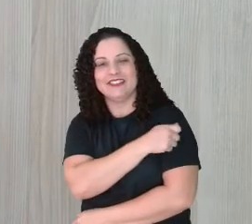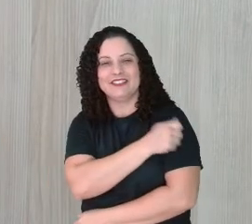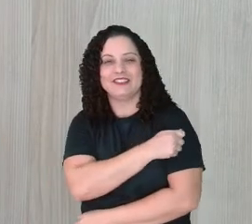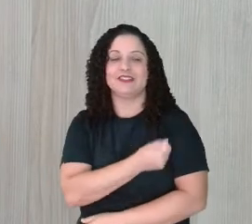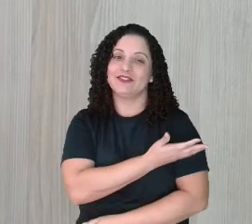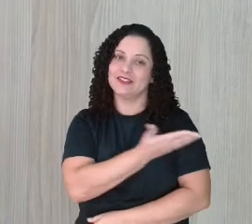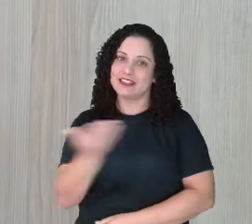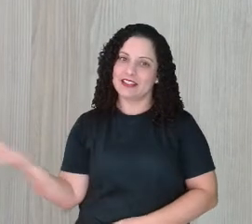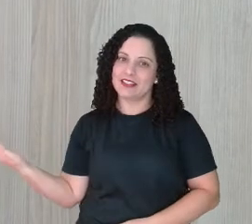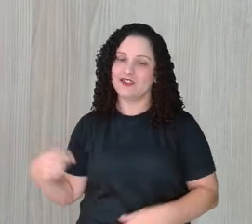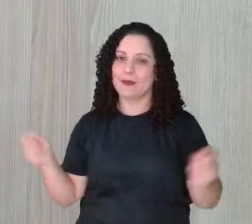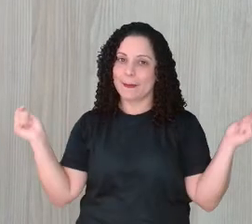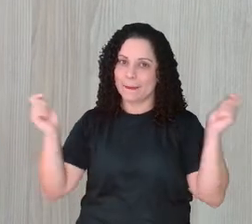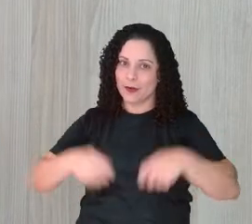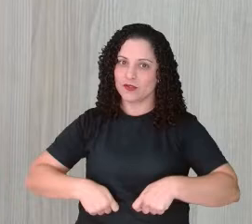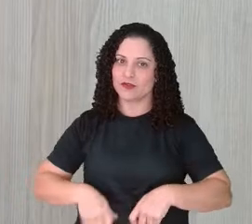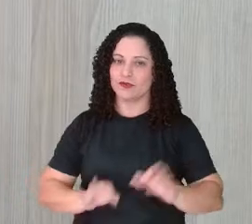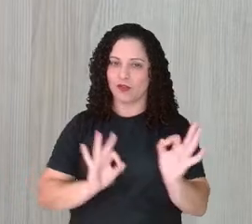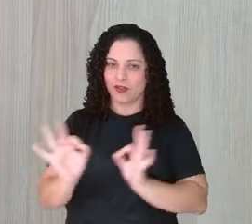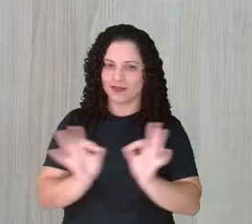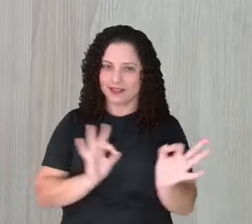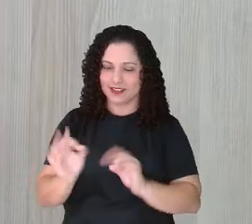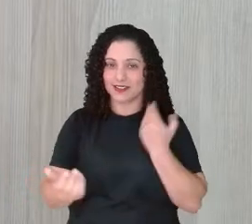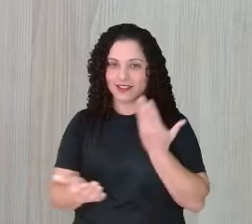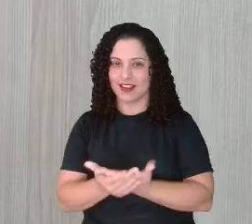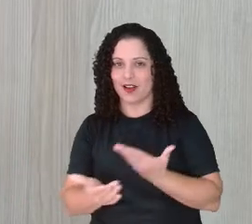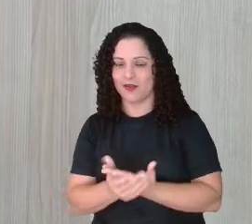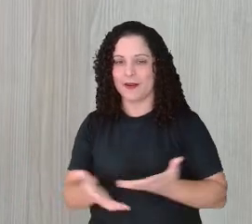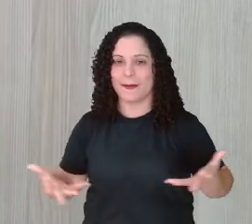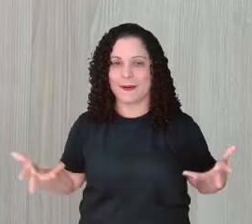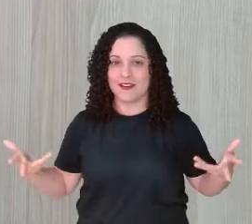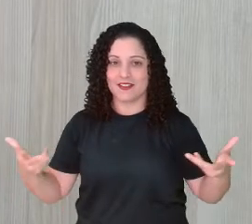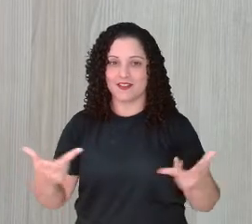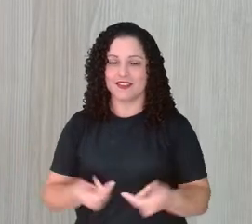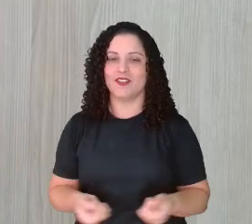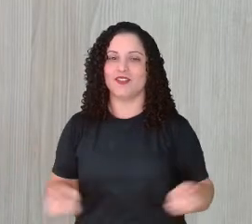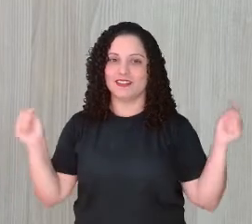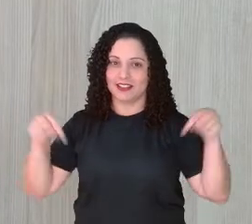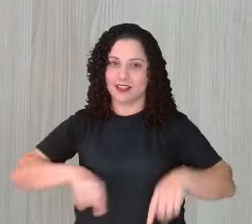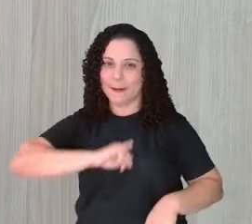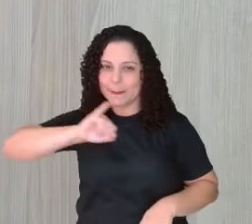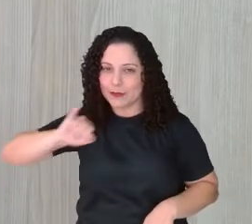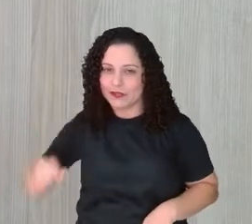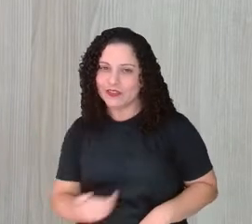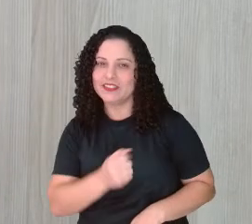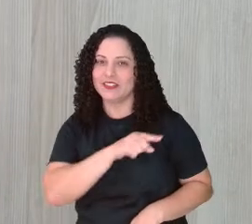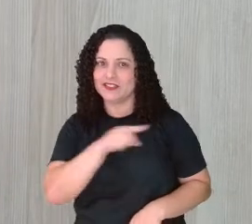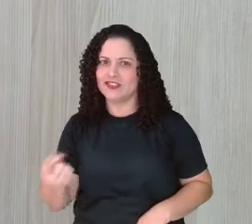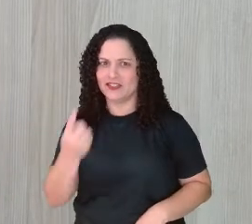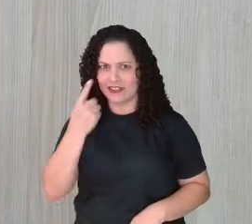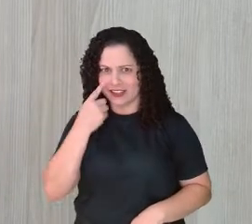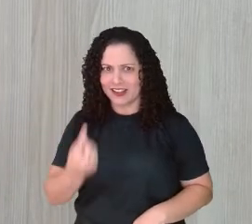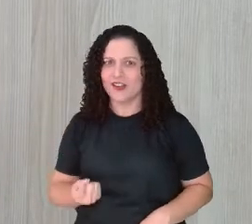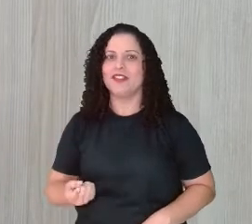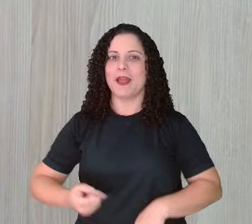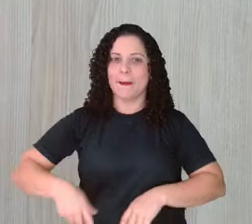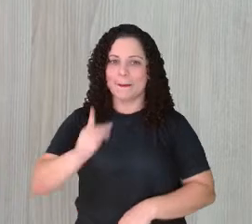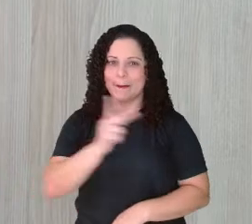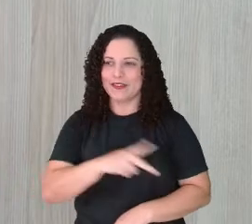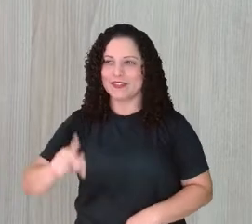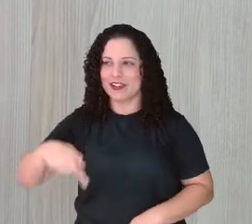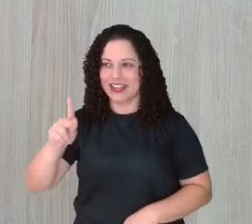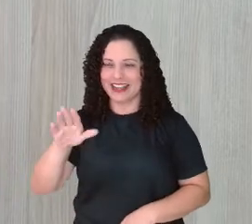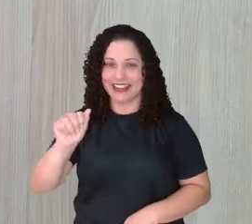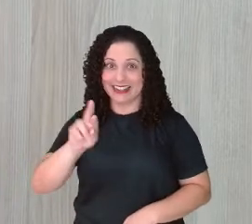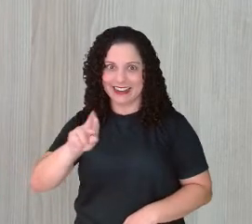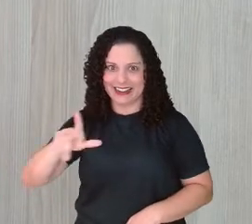que todos estejam aí já postos para a nossa aula, que está maravilhosa, viu? Aproveite, viram aí a animação da professora Carla, trouxe o